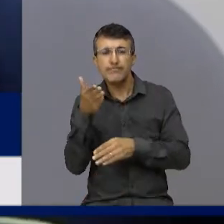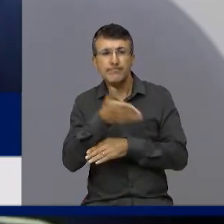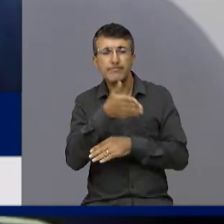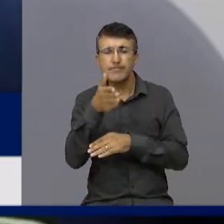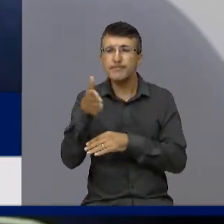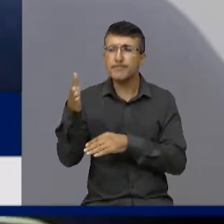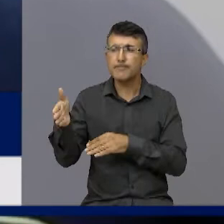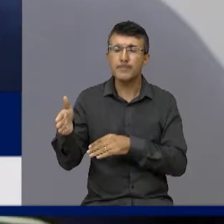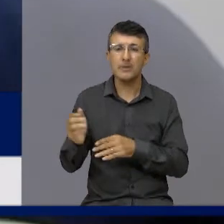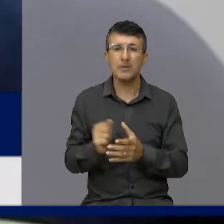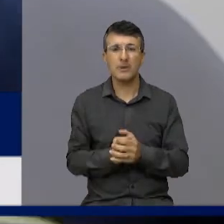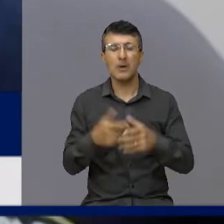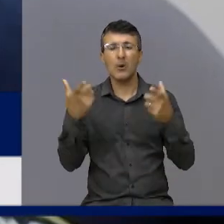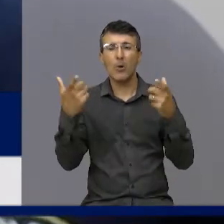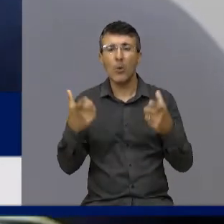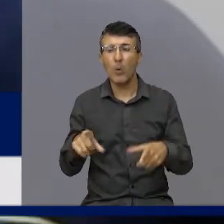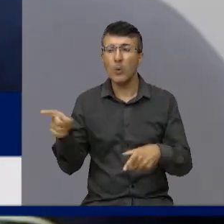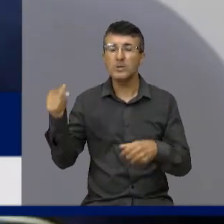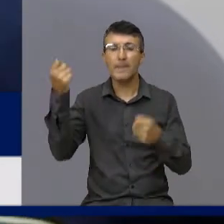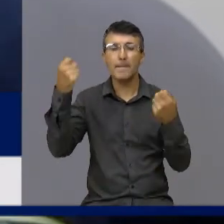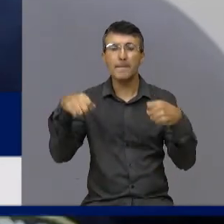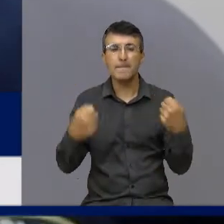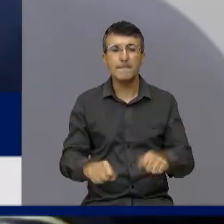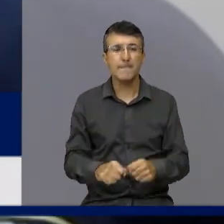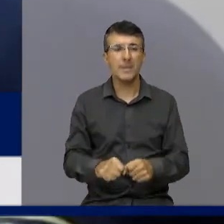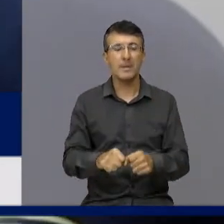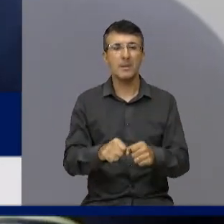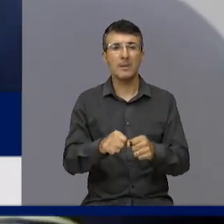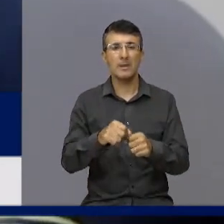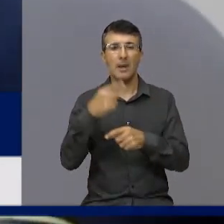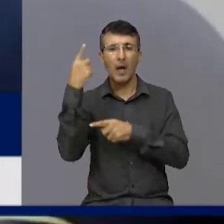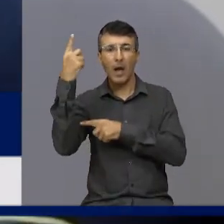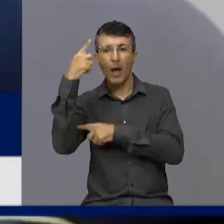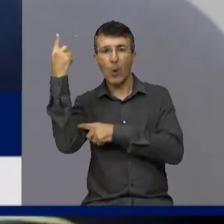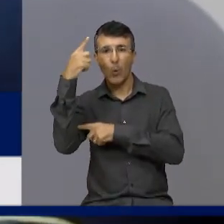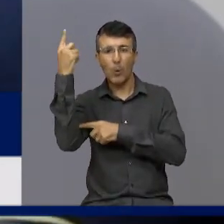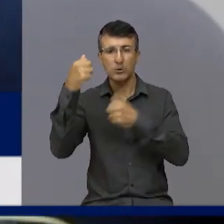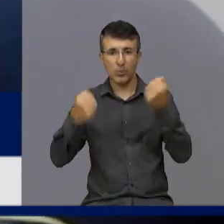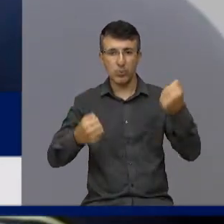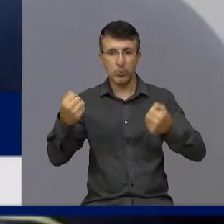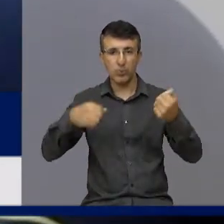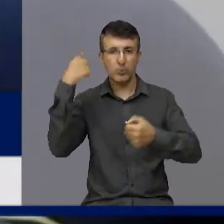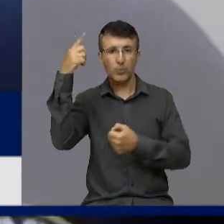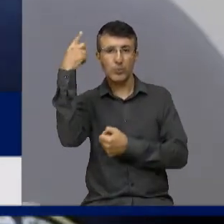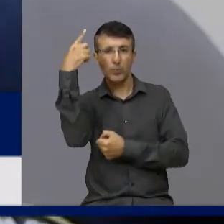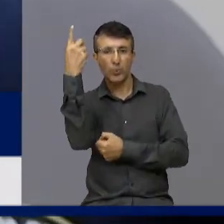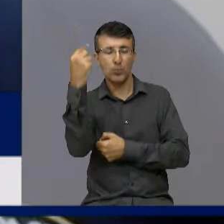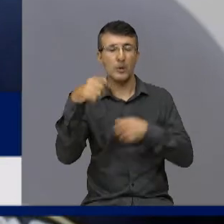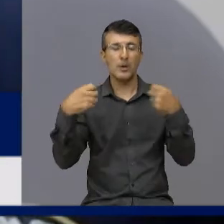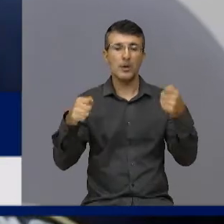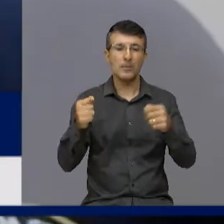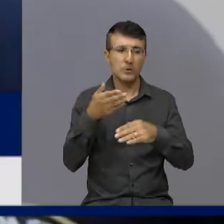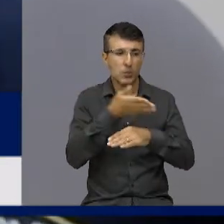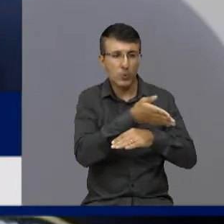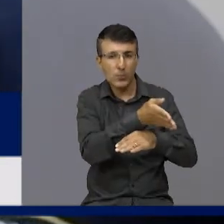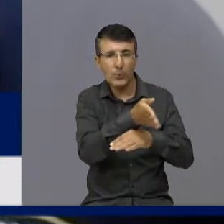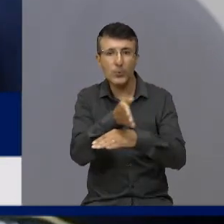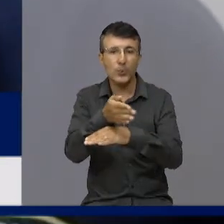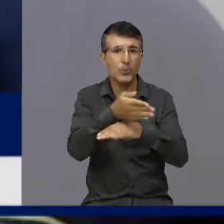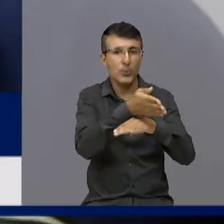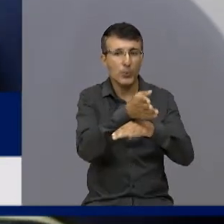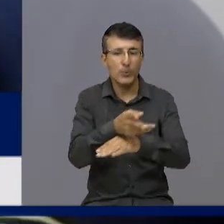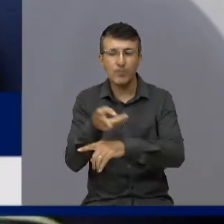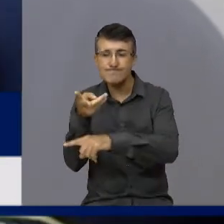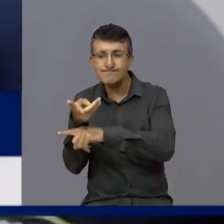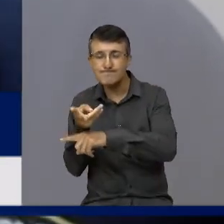ronda eventualmente passasse. Então, é assim que essas vítimas são acompanhadas. A patrulha ela tem